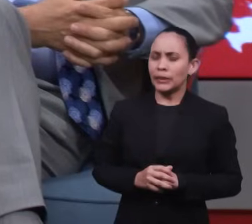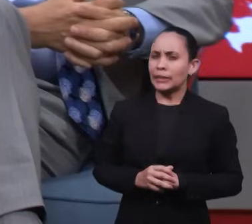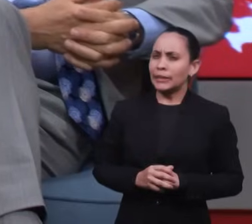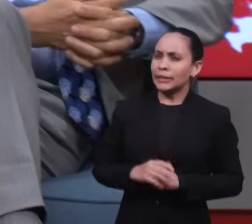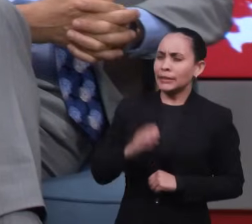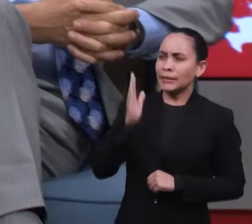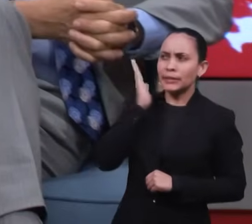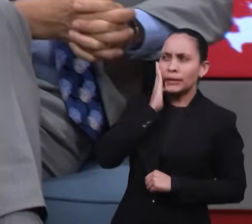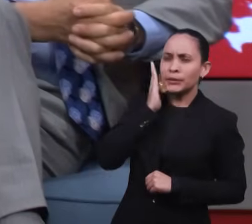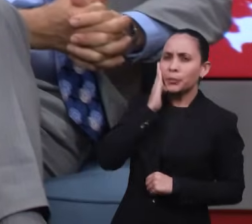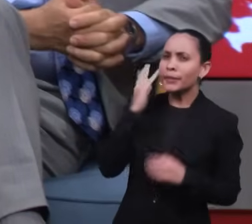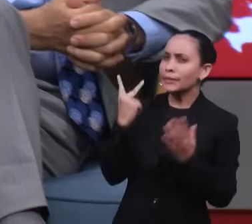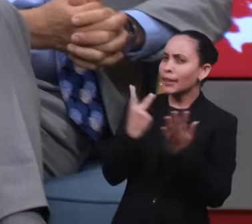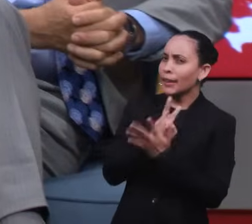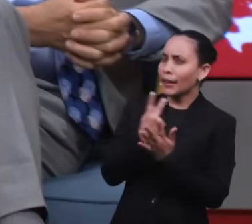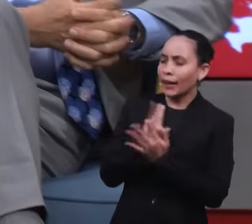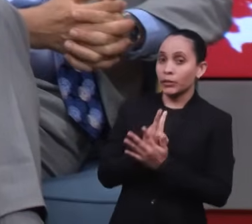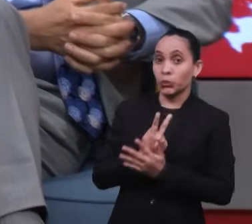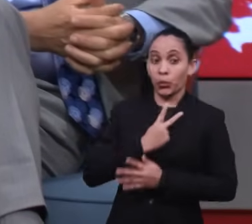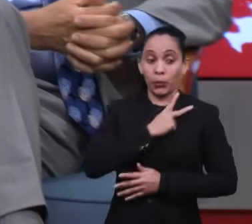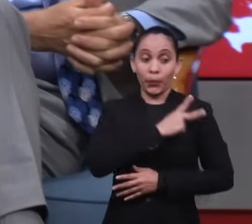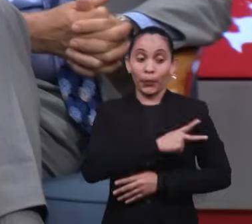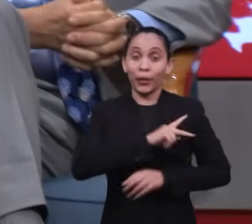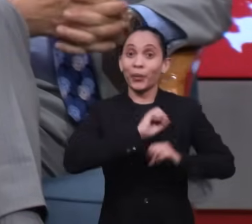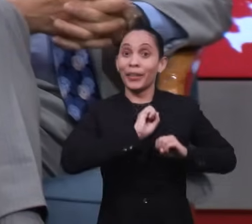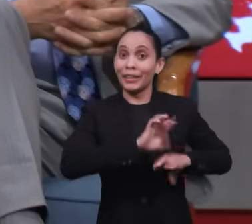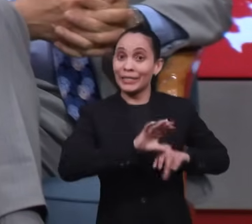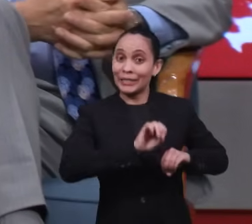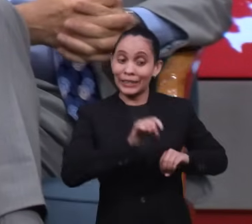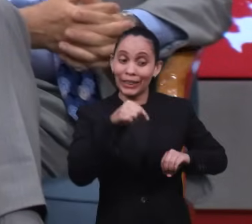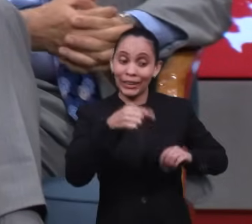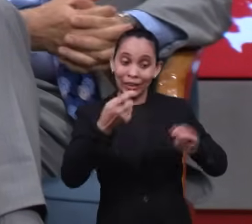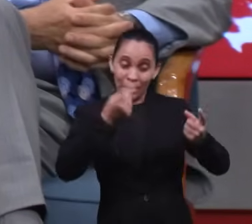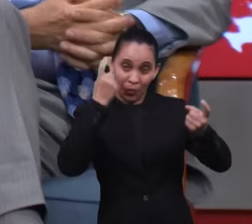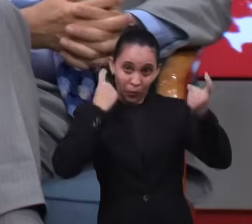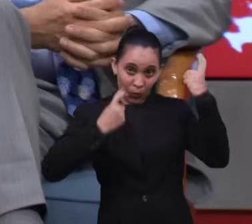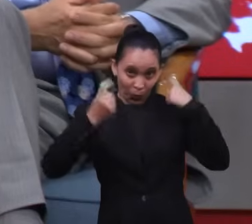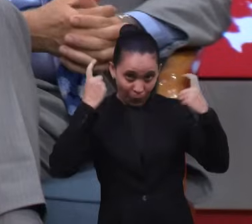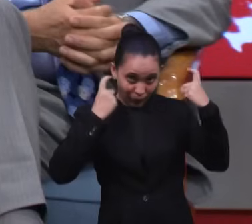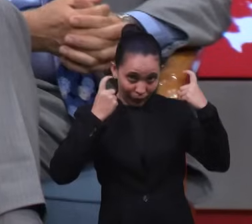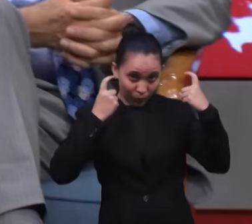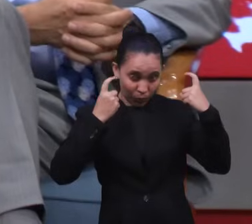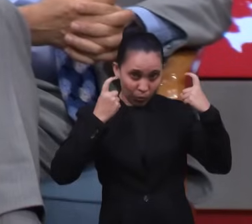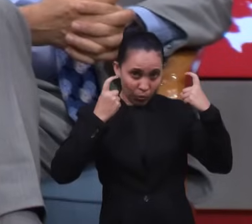foi um tanto equivocada. Será que Paulo, quando ensina aos Coríntios, ele estava